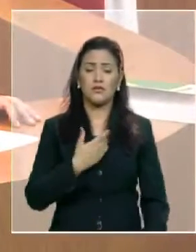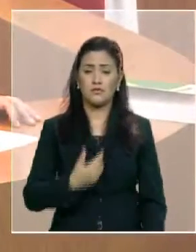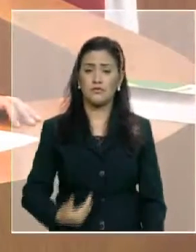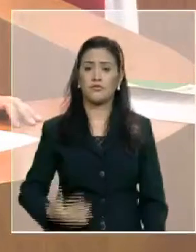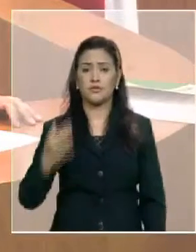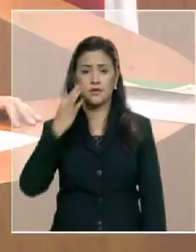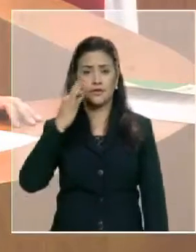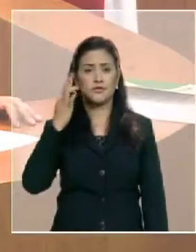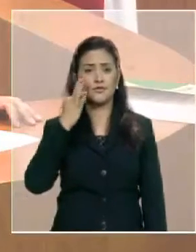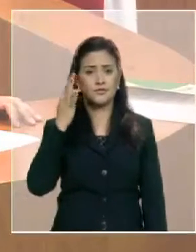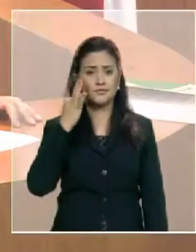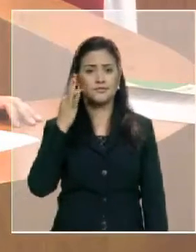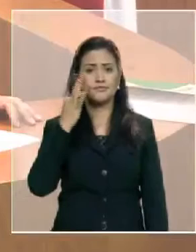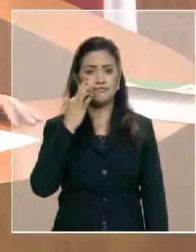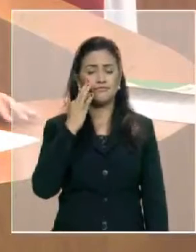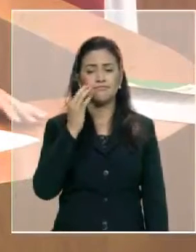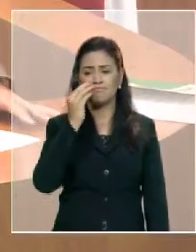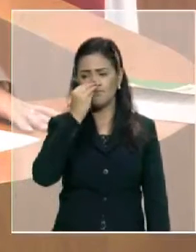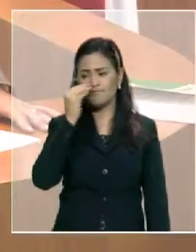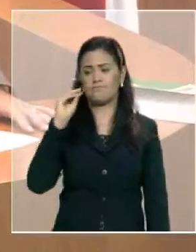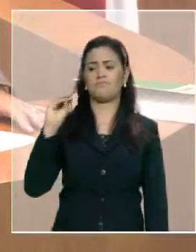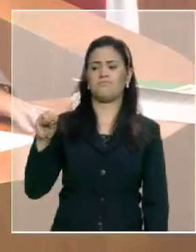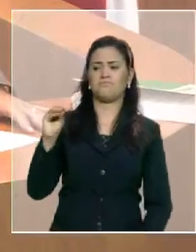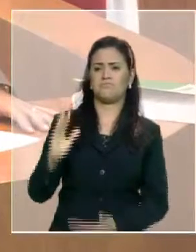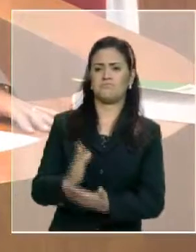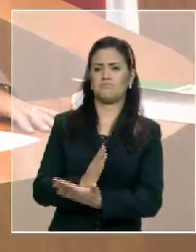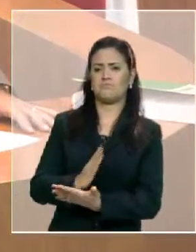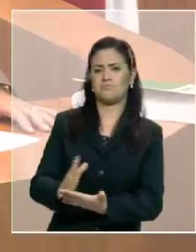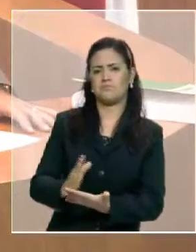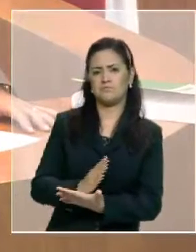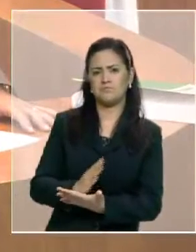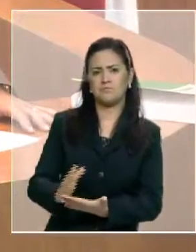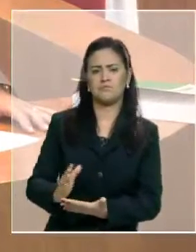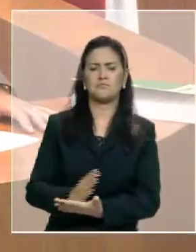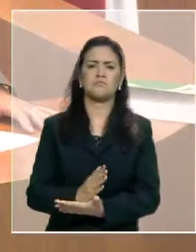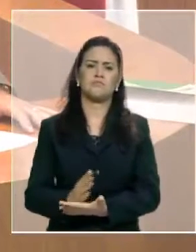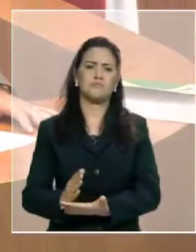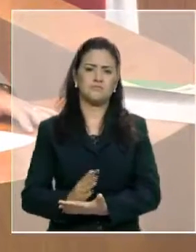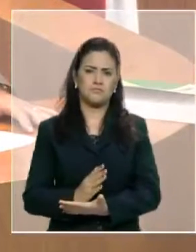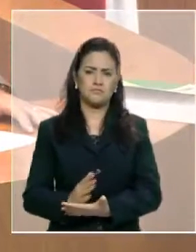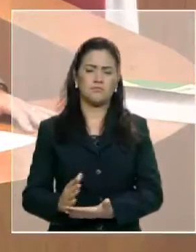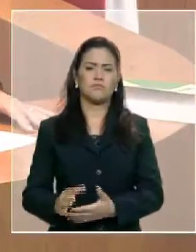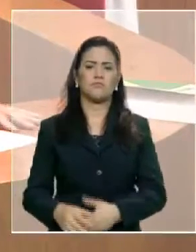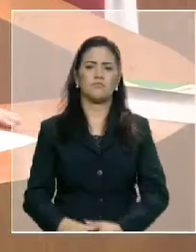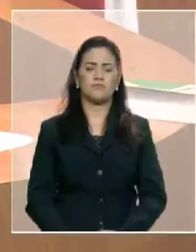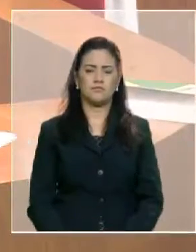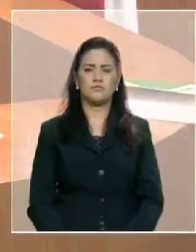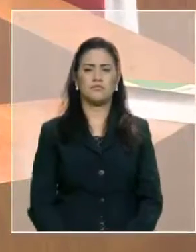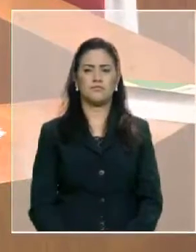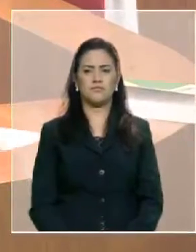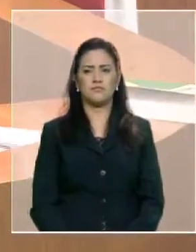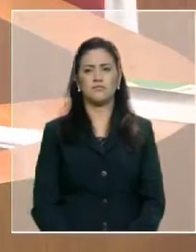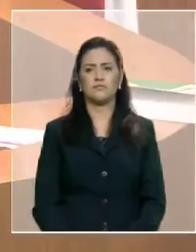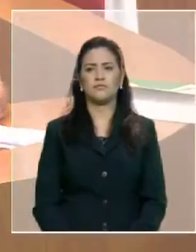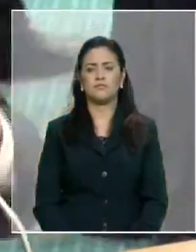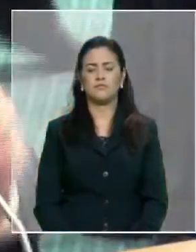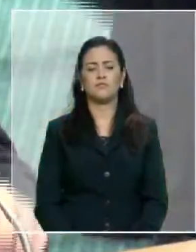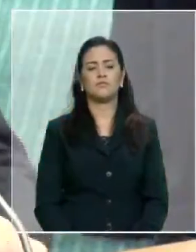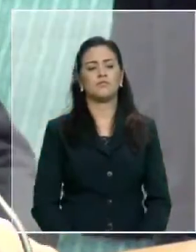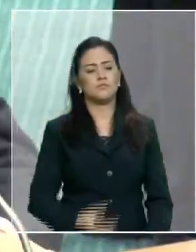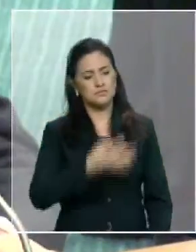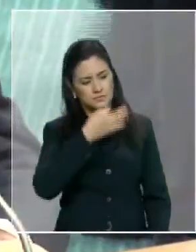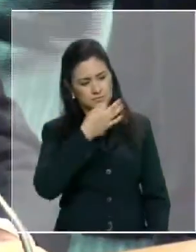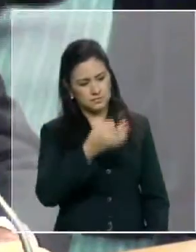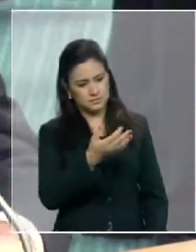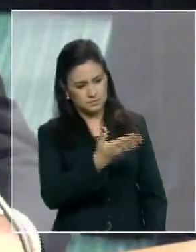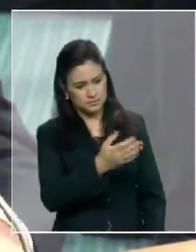governo que trata de forma igualitária os políticos. Só os deles. Deputado Souza Neto.